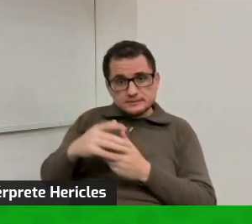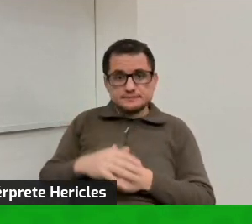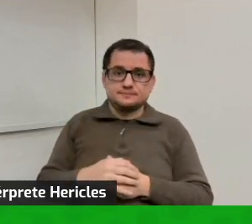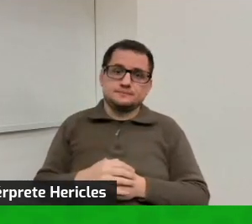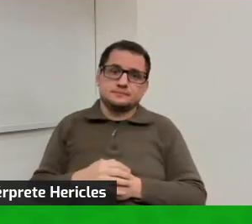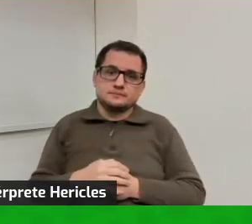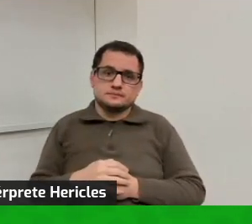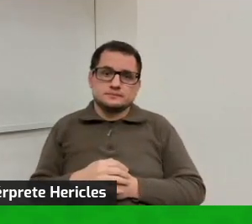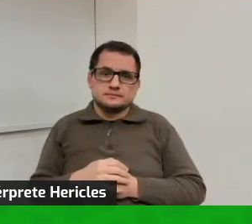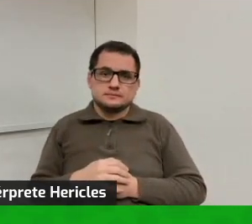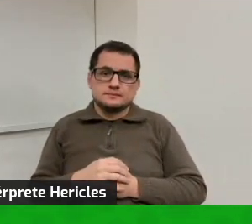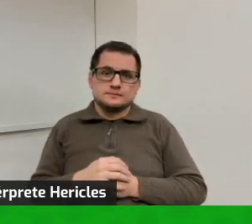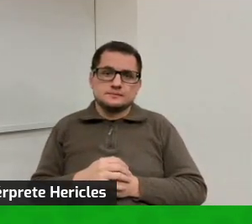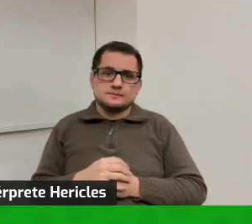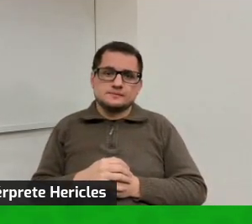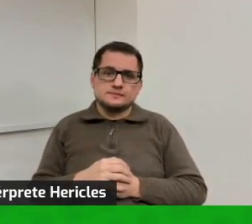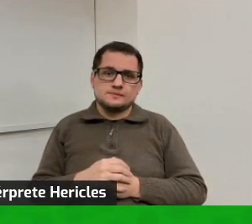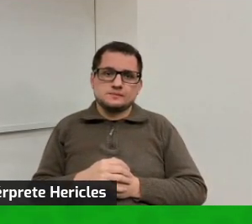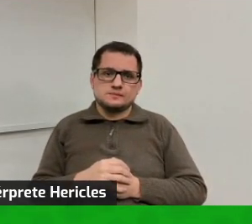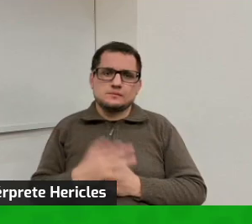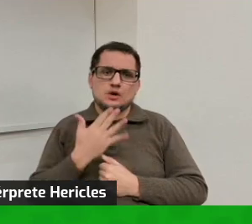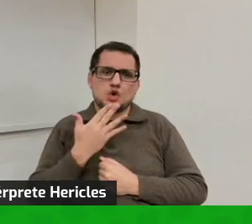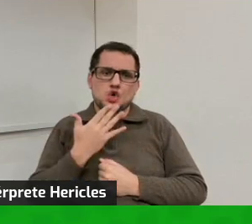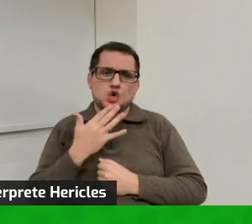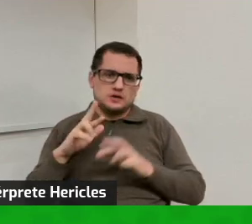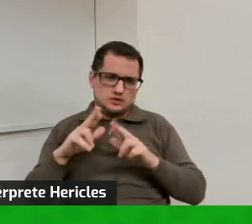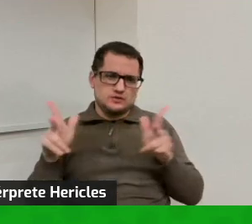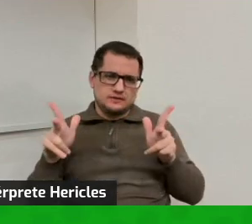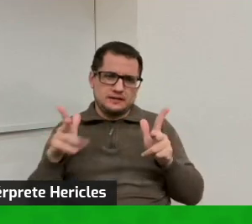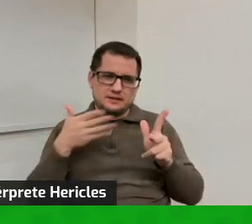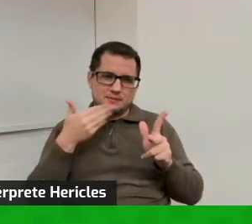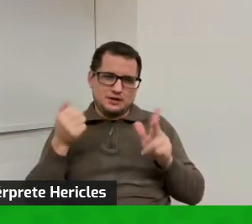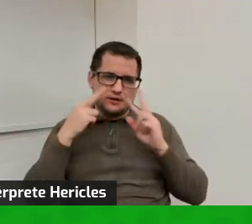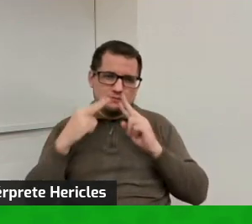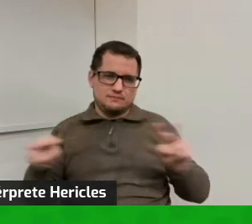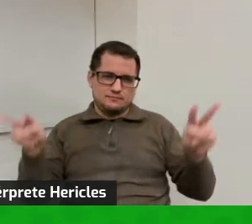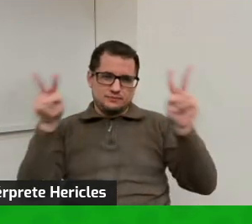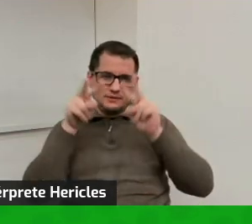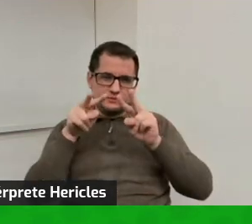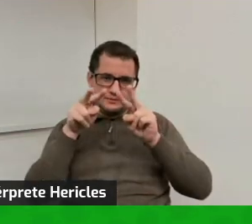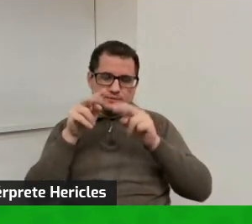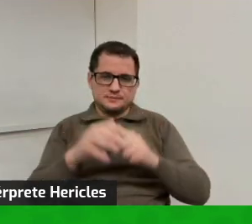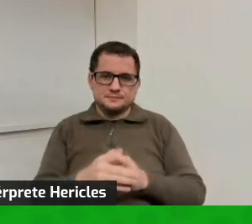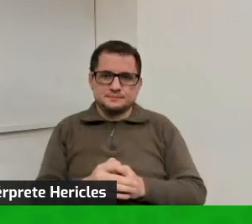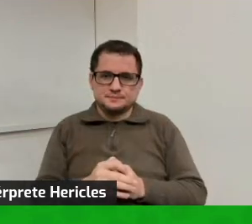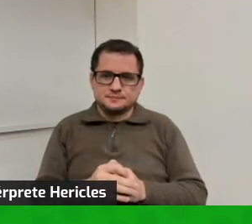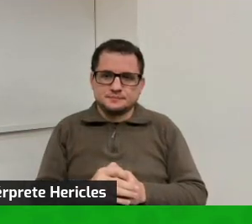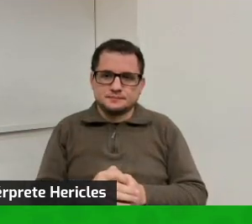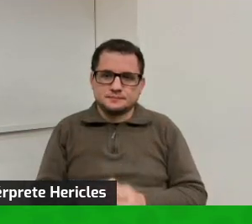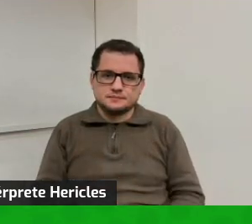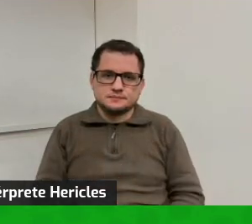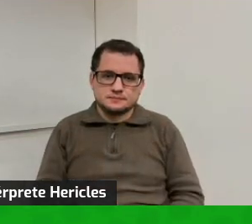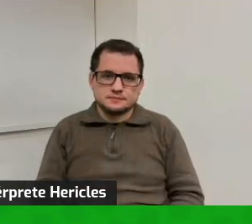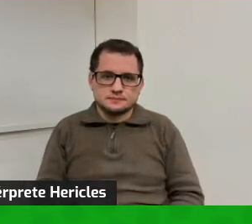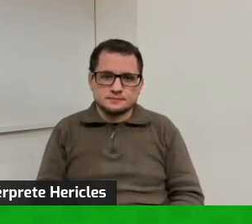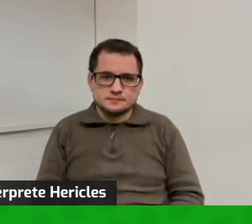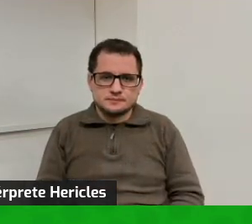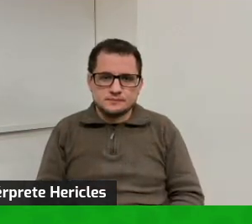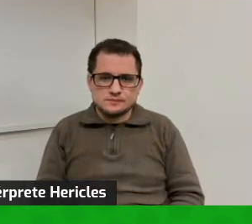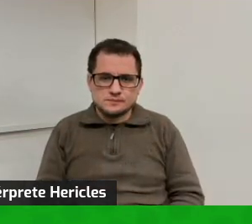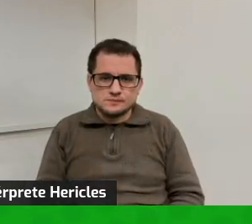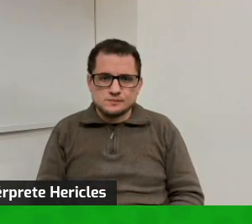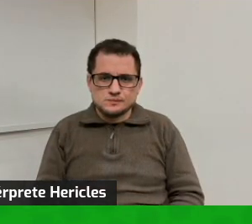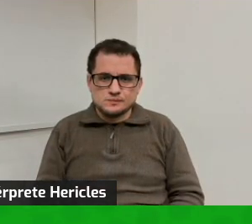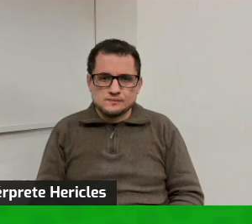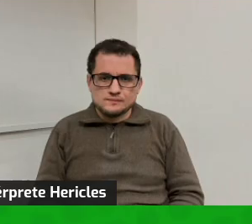Vou colocar ele aqui, vamos colocar uma cor diferente. Então, deixa eu pegar um preenchimento aqui